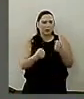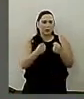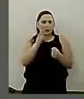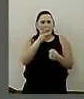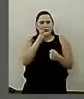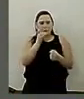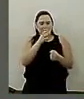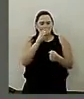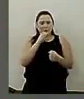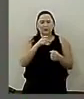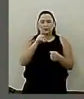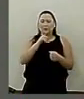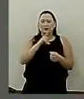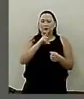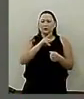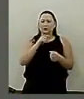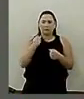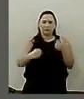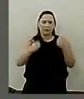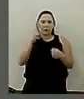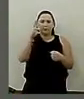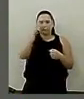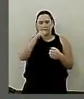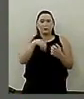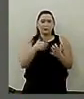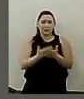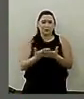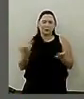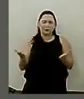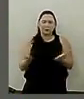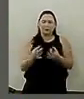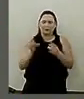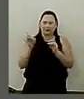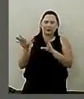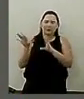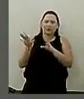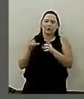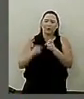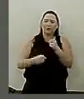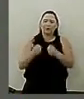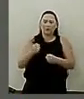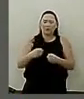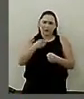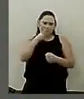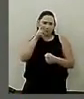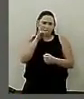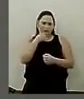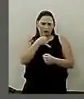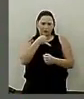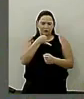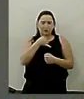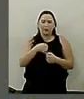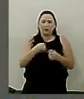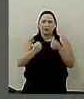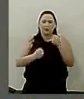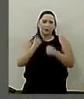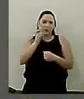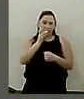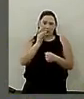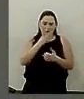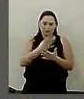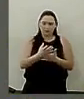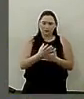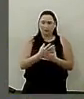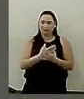amava demais, foi o carro mais bonito que eu já tive até hoje. Vendi aquele carro com tristeza, gostava demais daquele